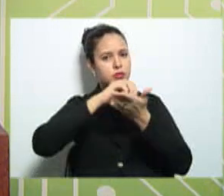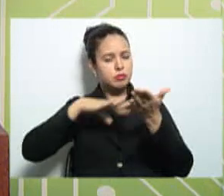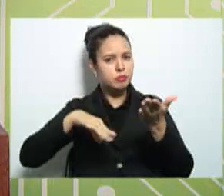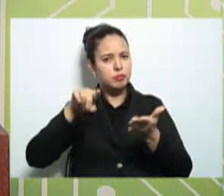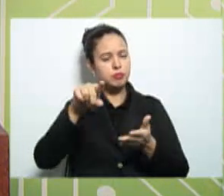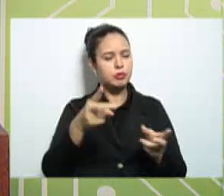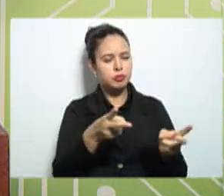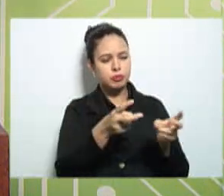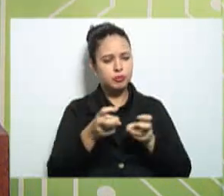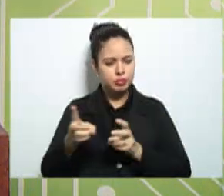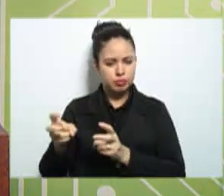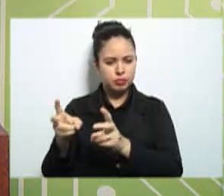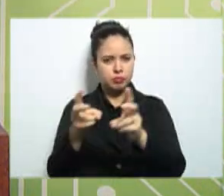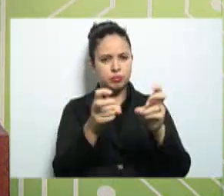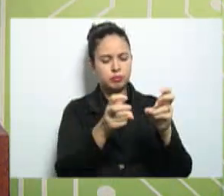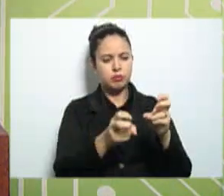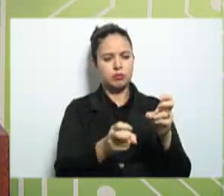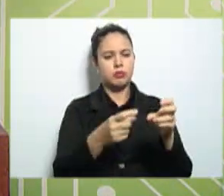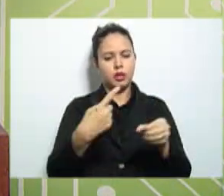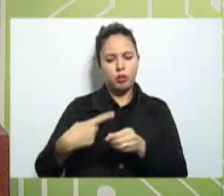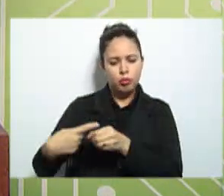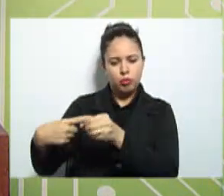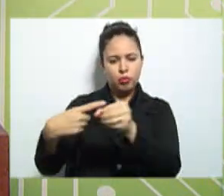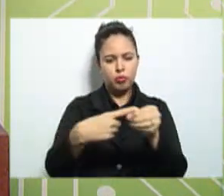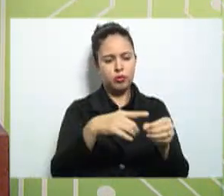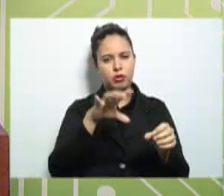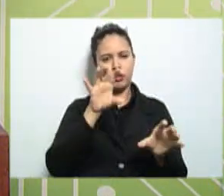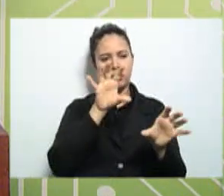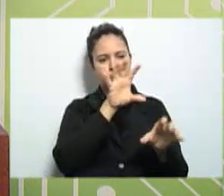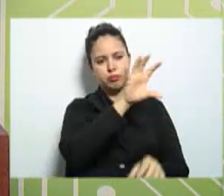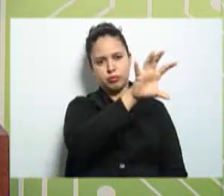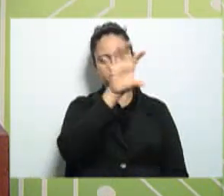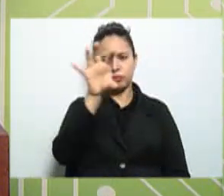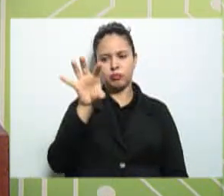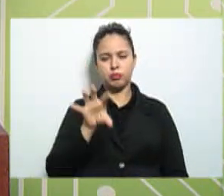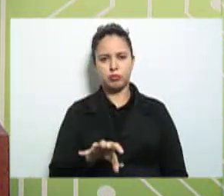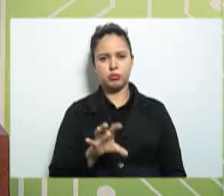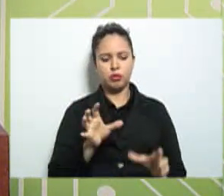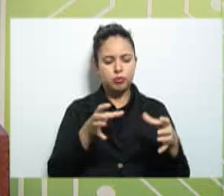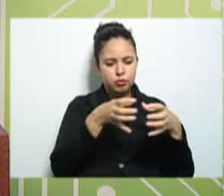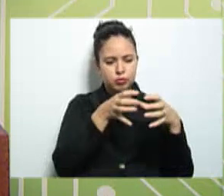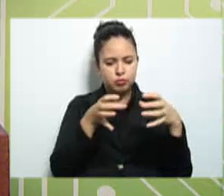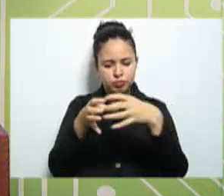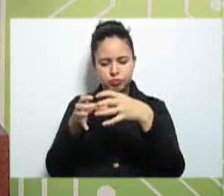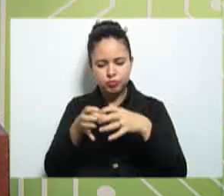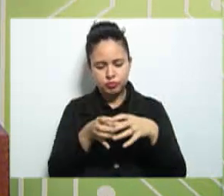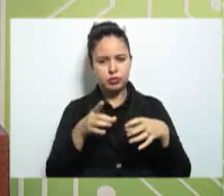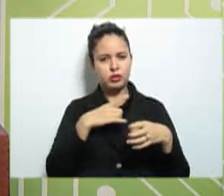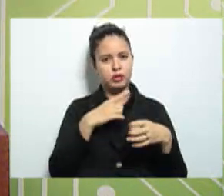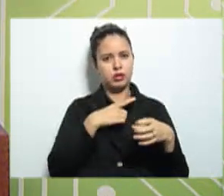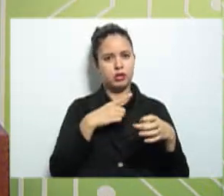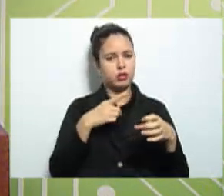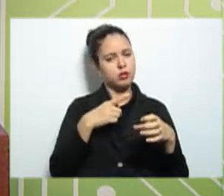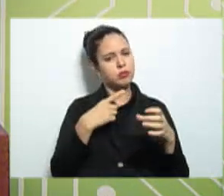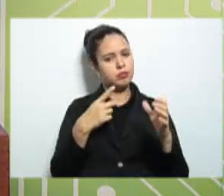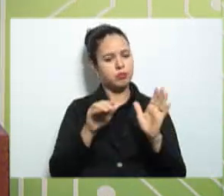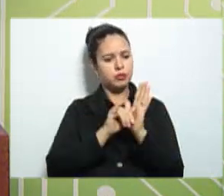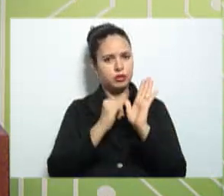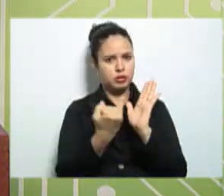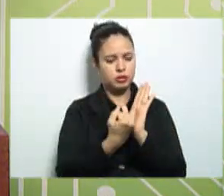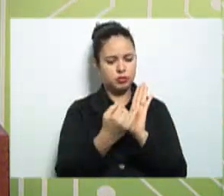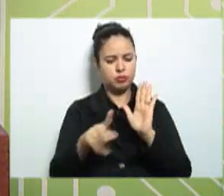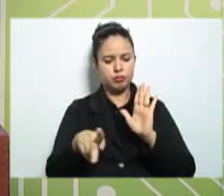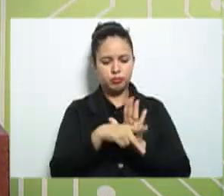estão percebendo isso, que cada região, cada grupo tem a sua maneira própria de se comunicar. E essas diferentes formas